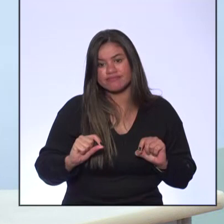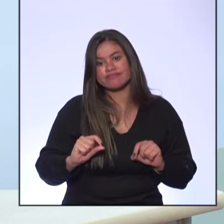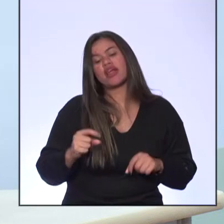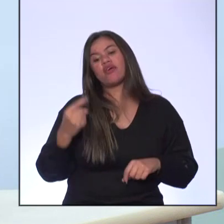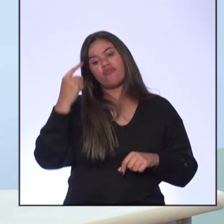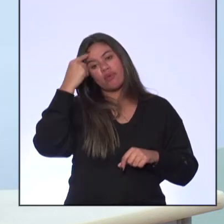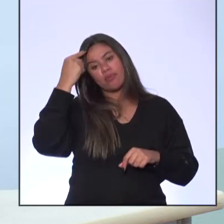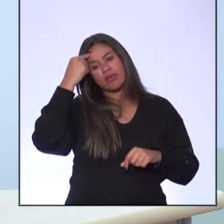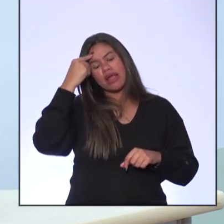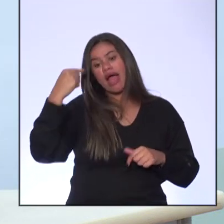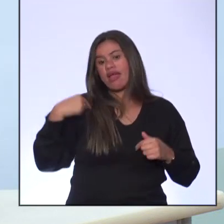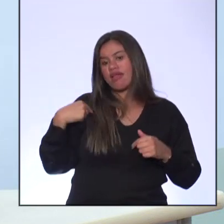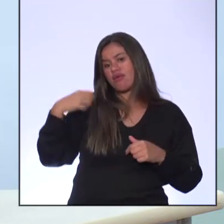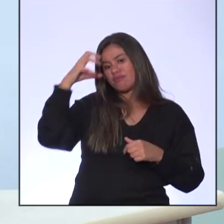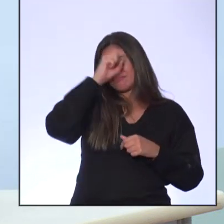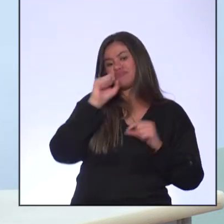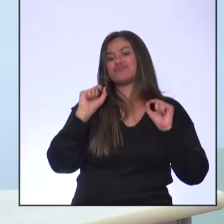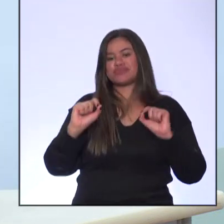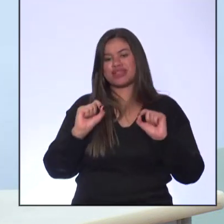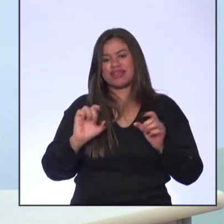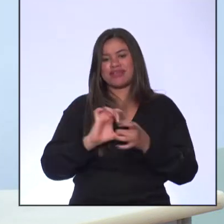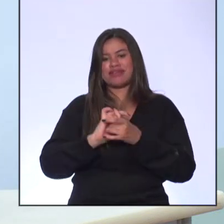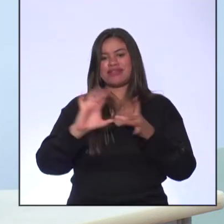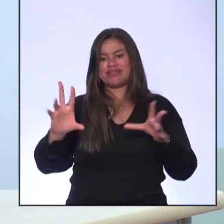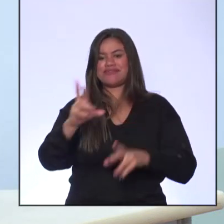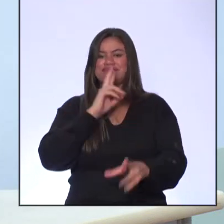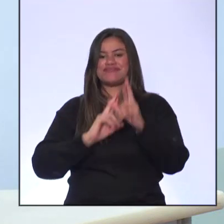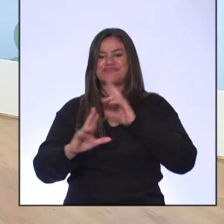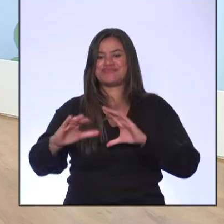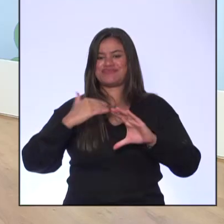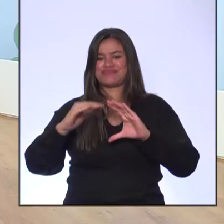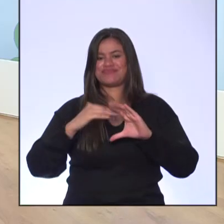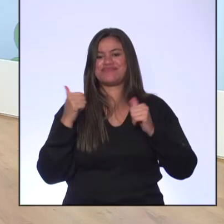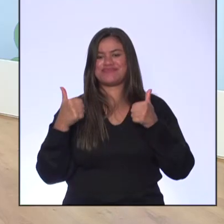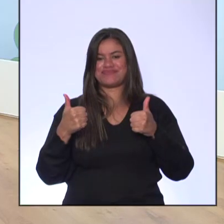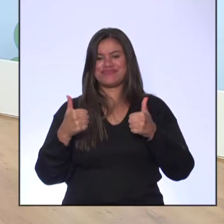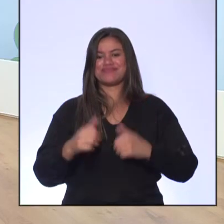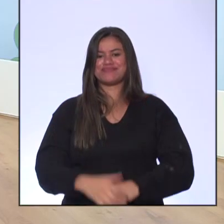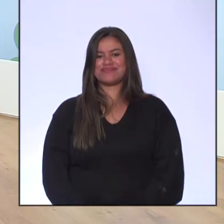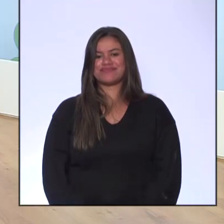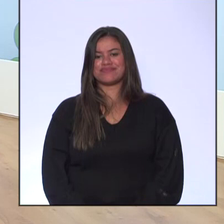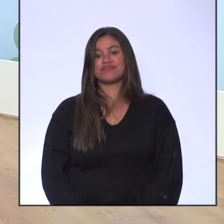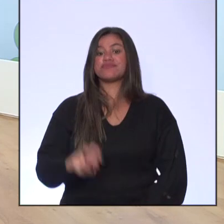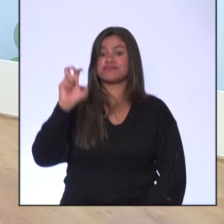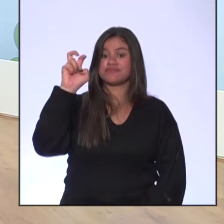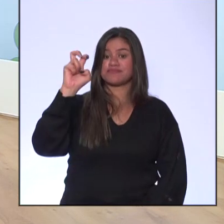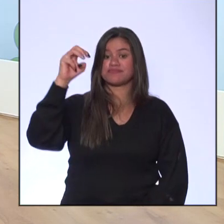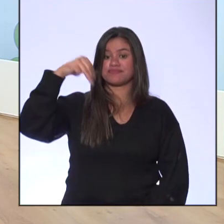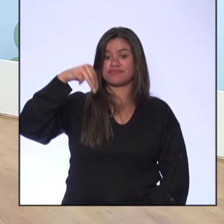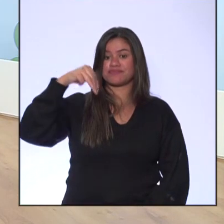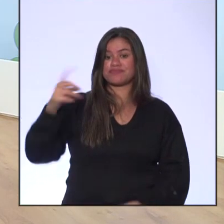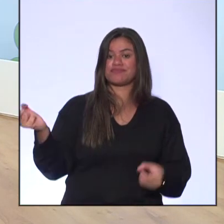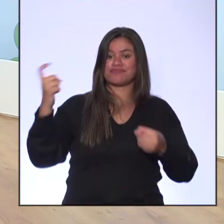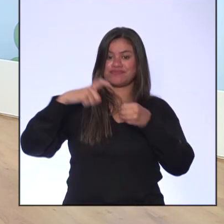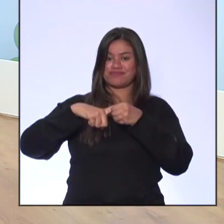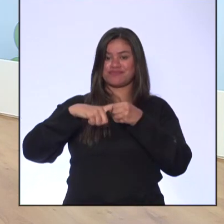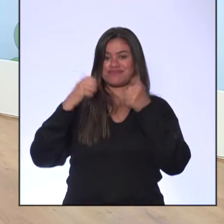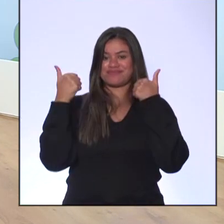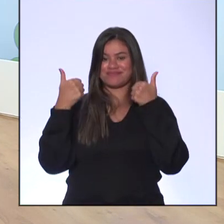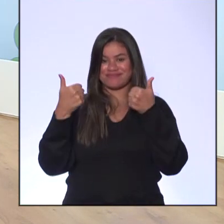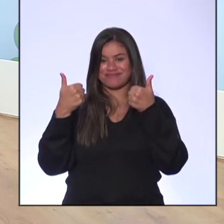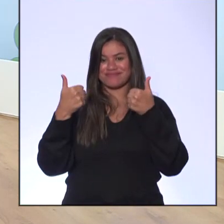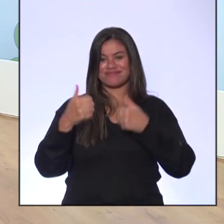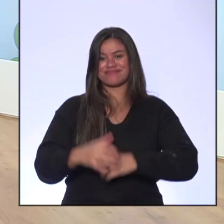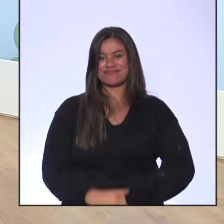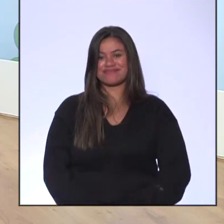nossas aprendizagens. Tudo bem? Espero vocês aqui no chat. Pessoal, 5 minutos. Voltamos em 5 minutos.